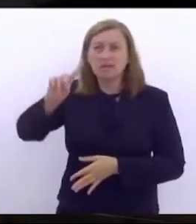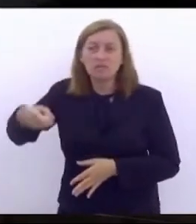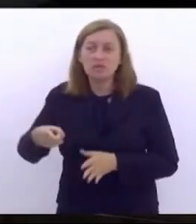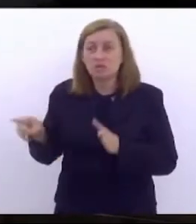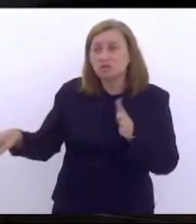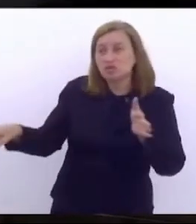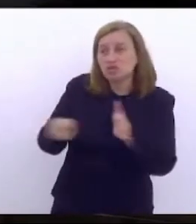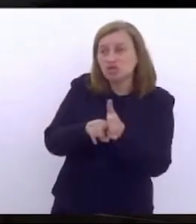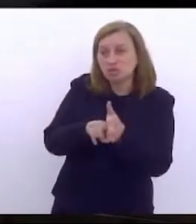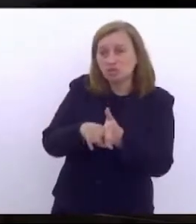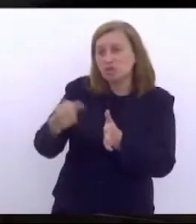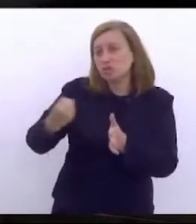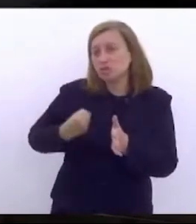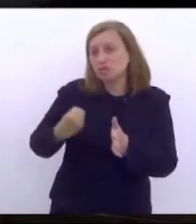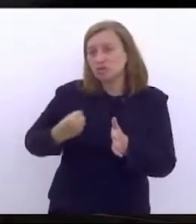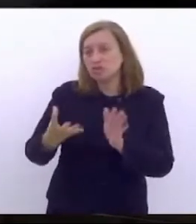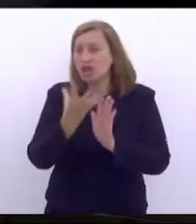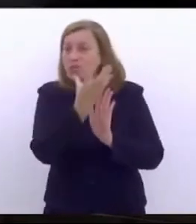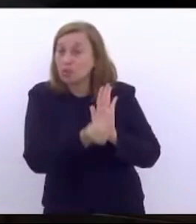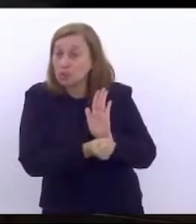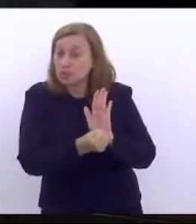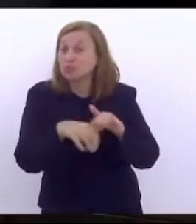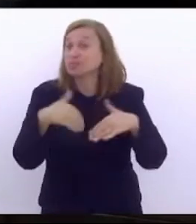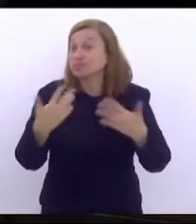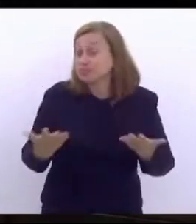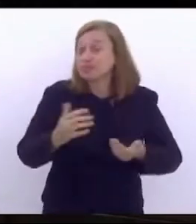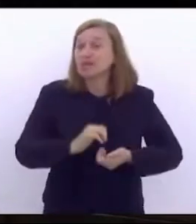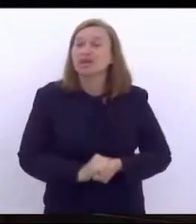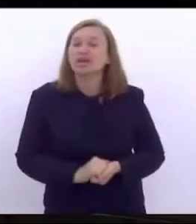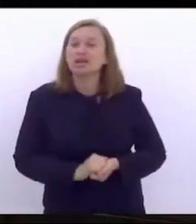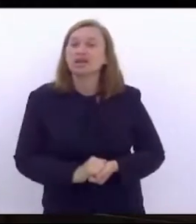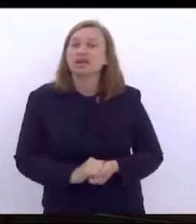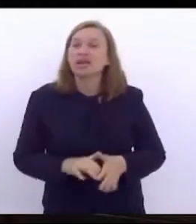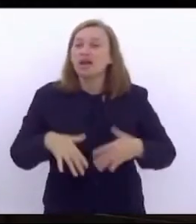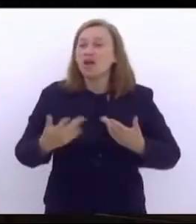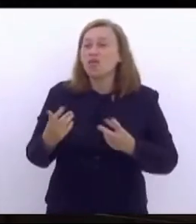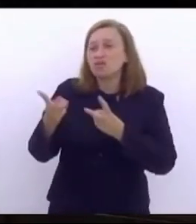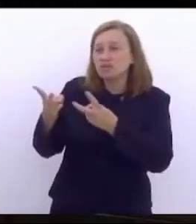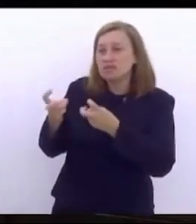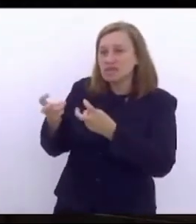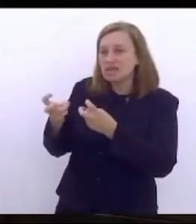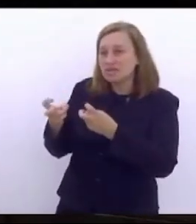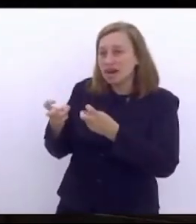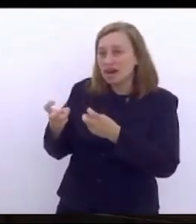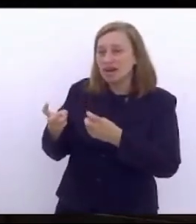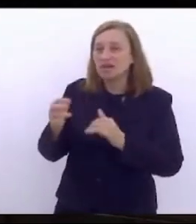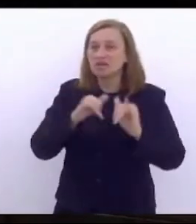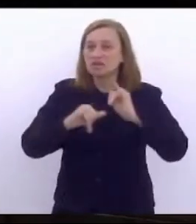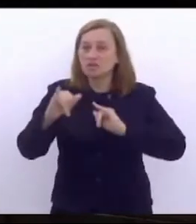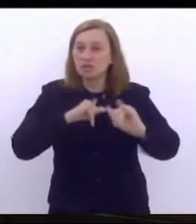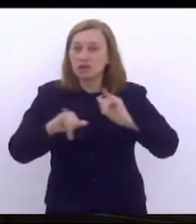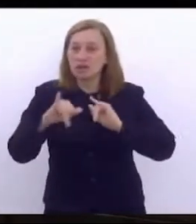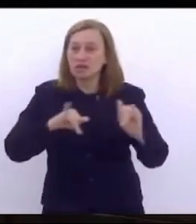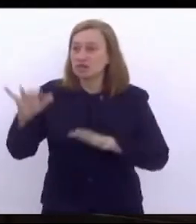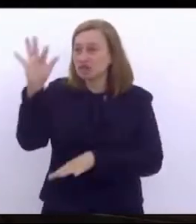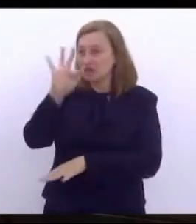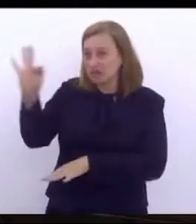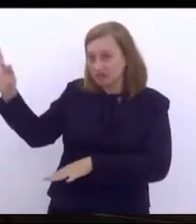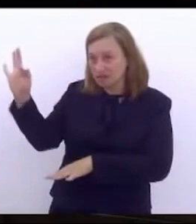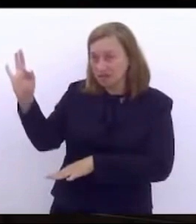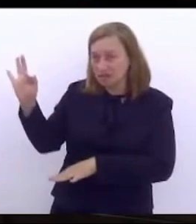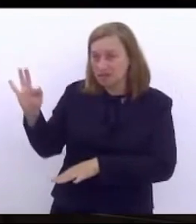abortos após a legalização. Aí eu fui olhar as estatísticas da França, né? Tem 3